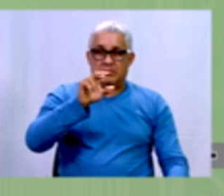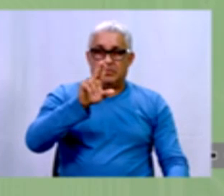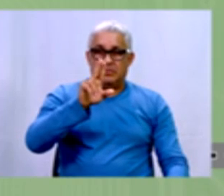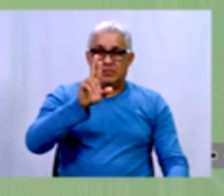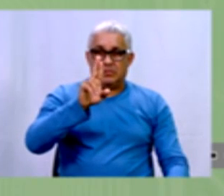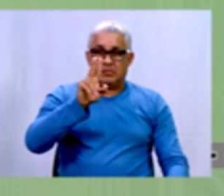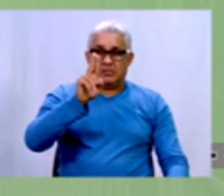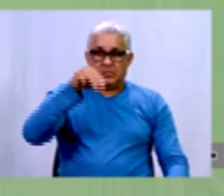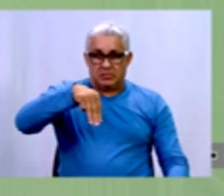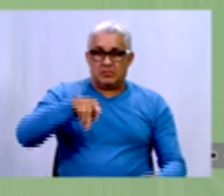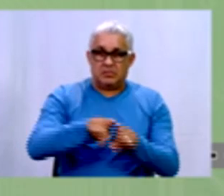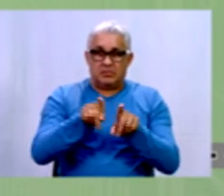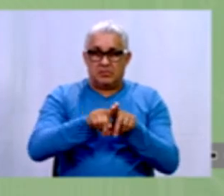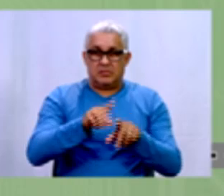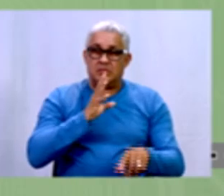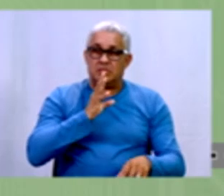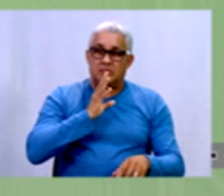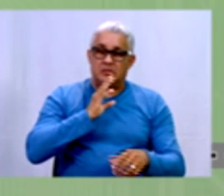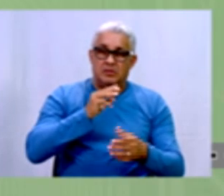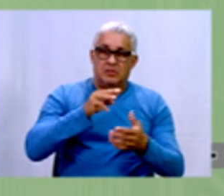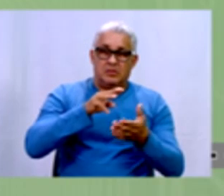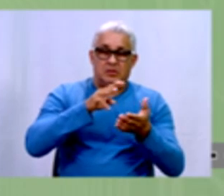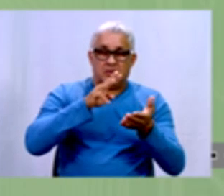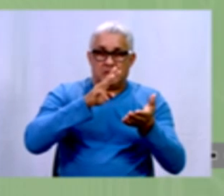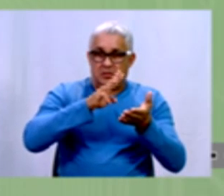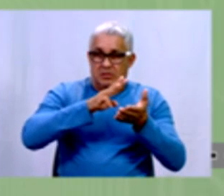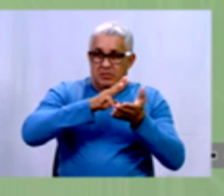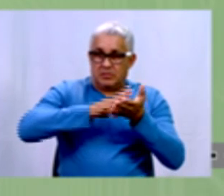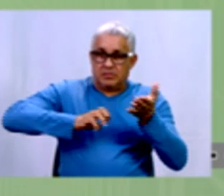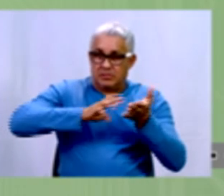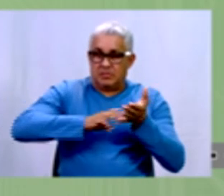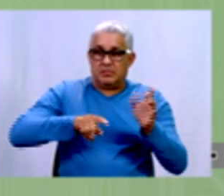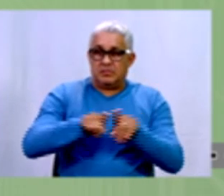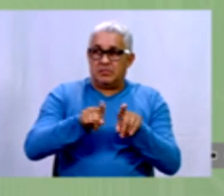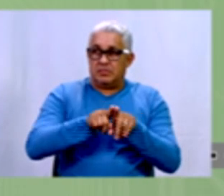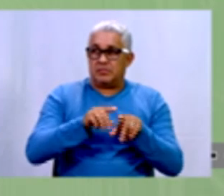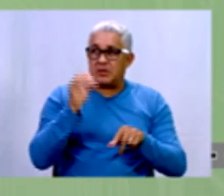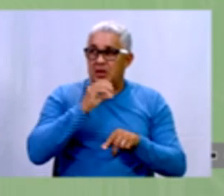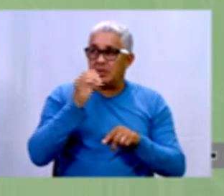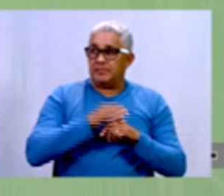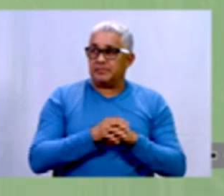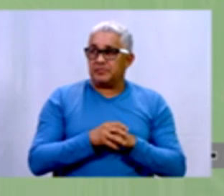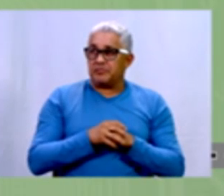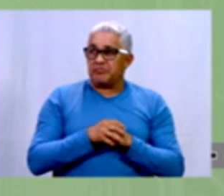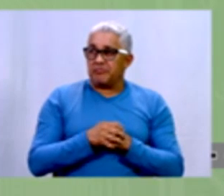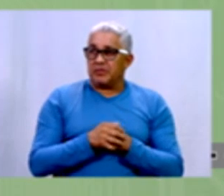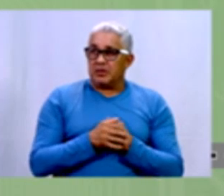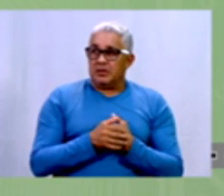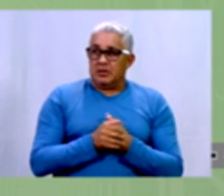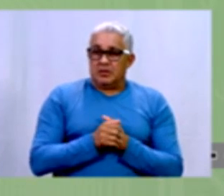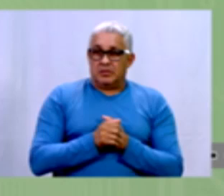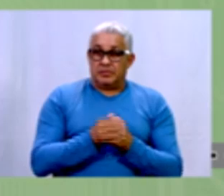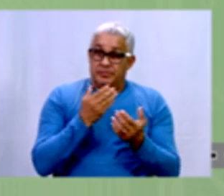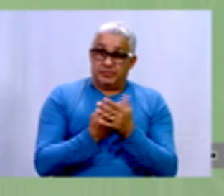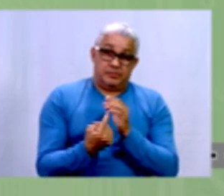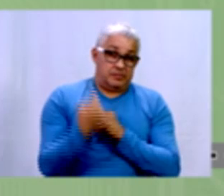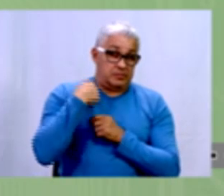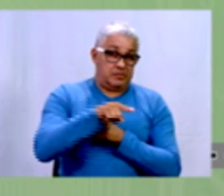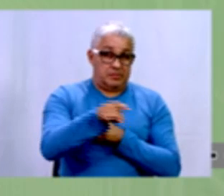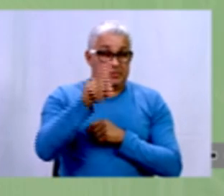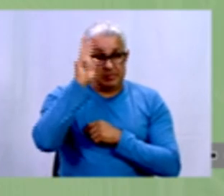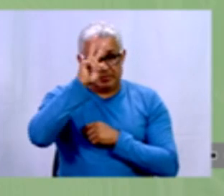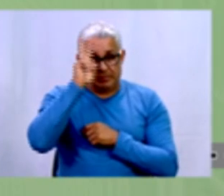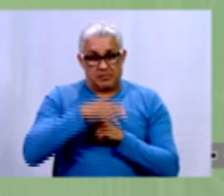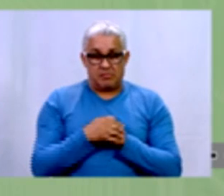os conhecimentos sobre a metodologia ágil. Na aula passada, como os senhores lembram,